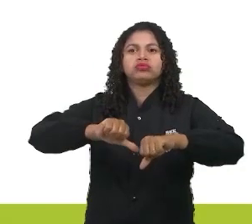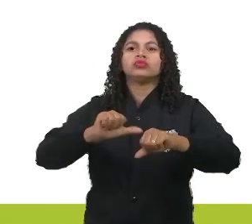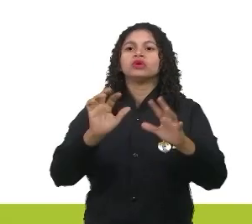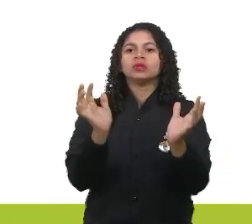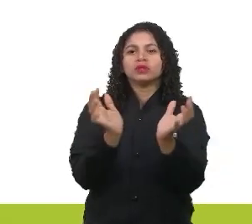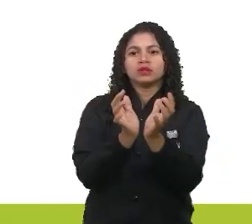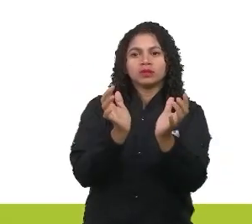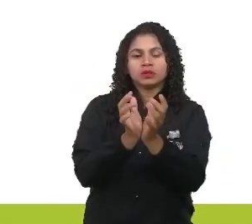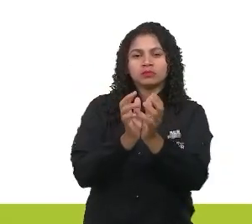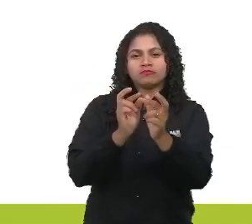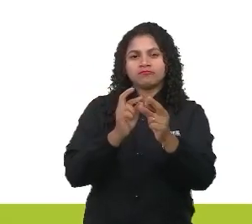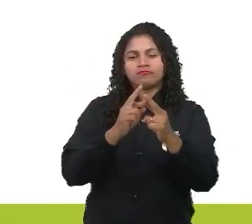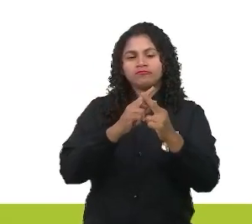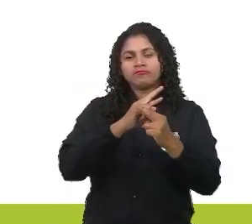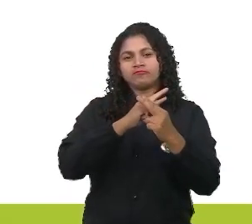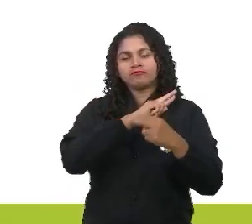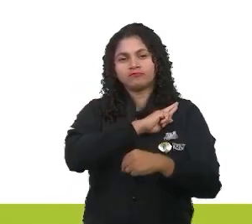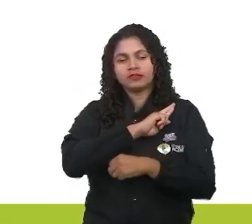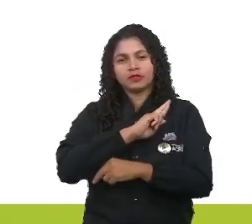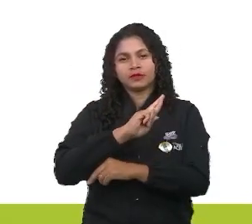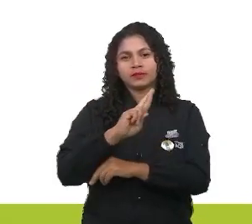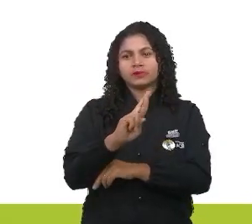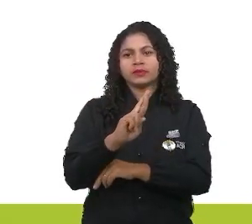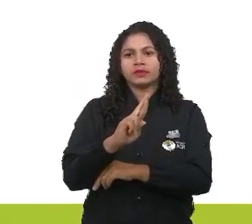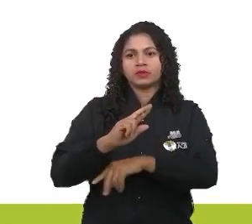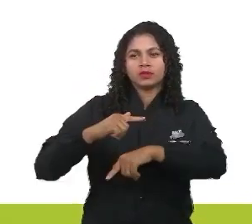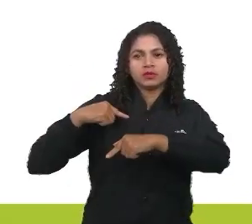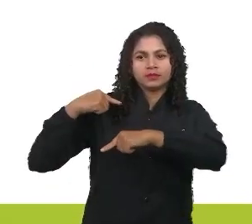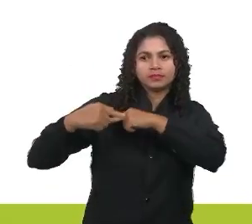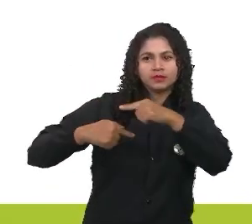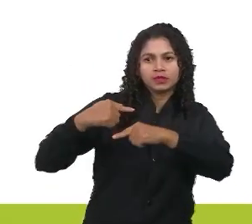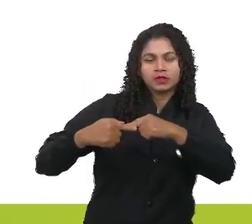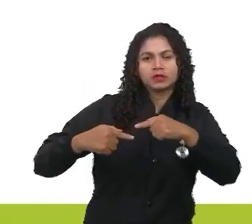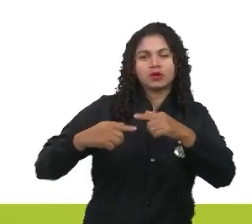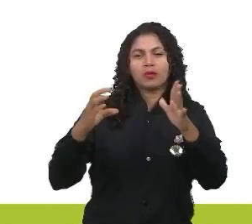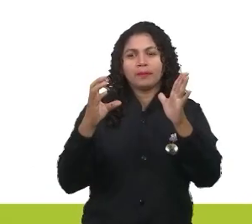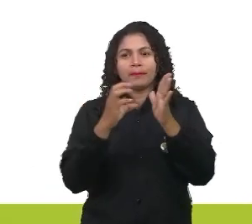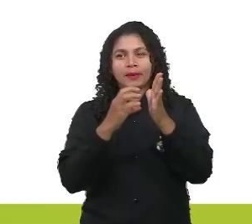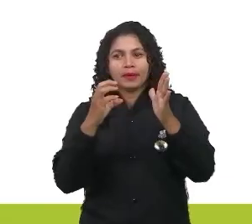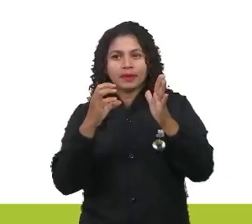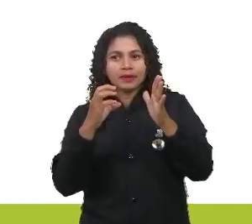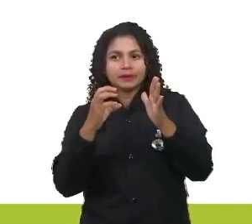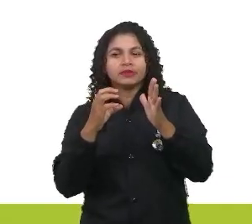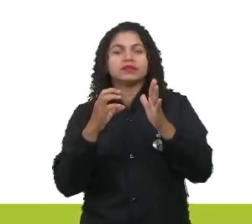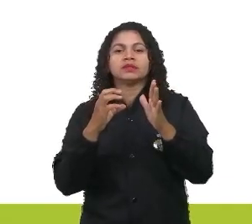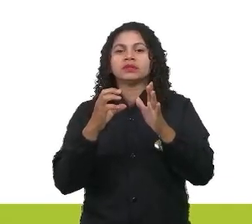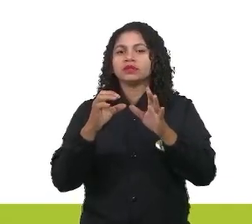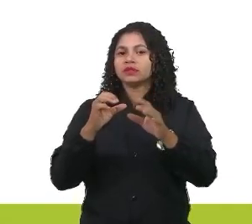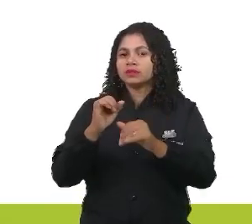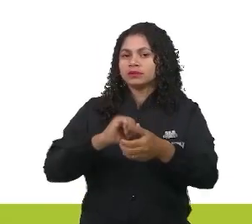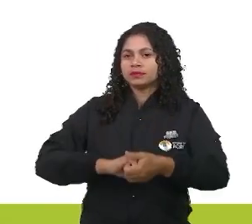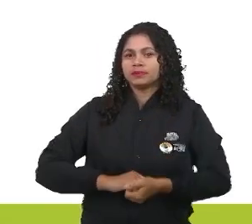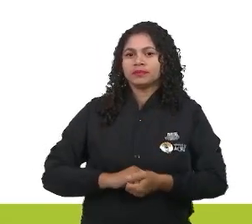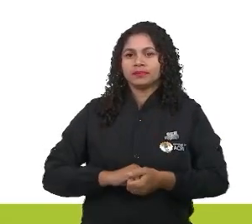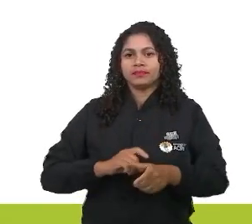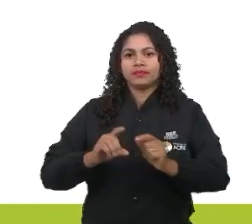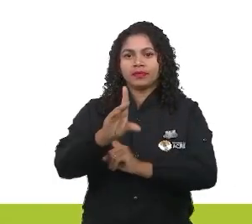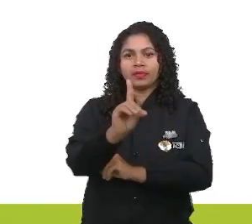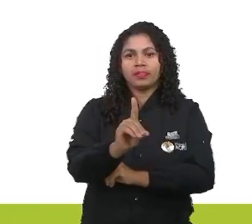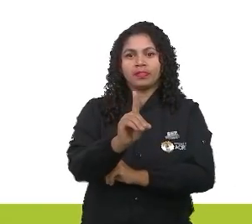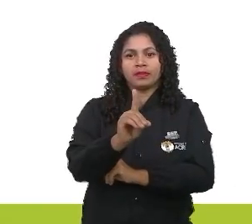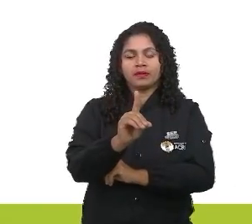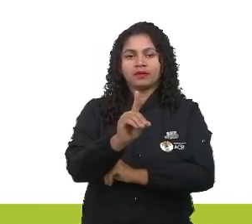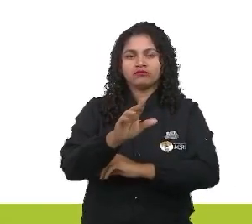como partidos e sindicatos. Letra D. Instabilidade das instituições políticas